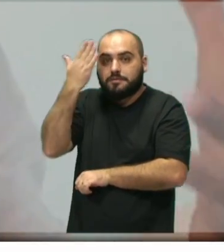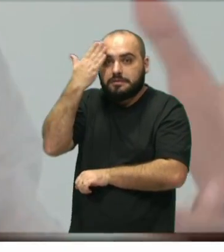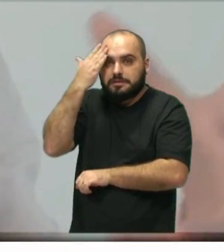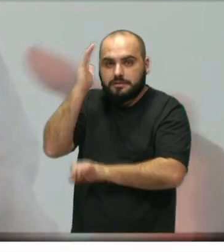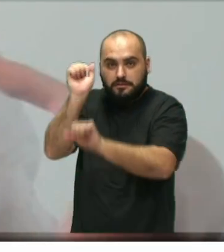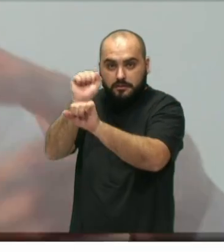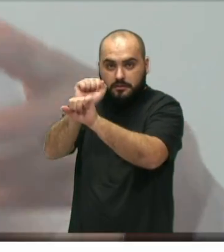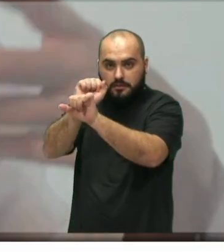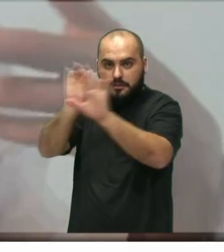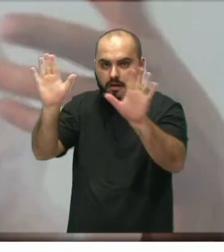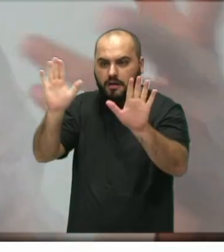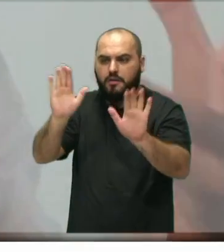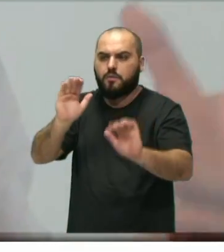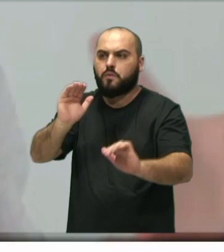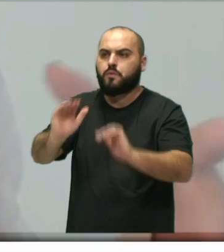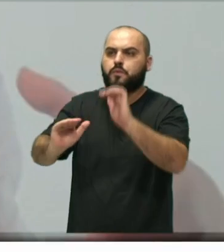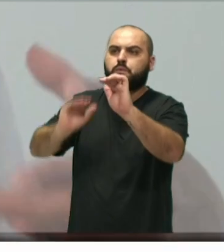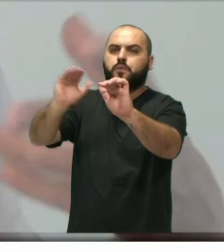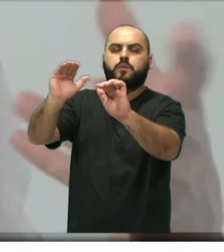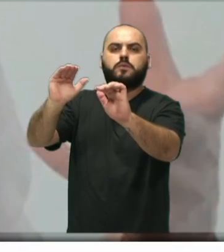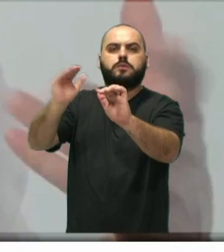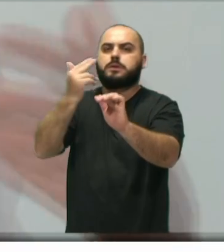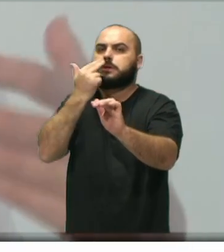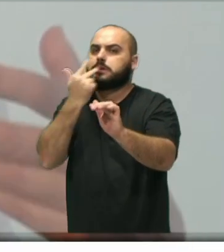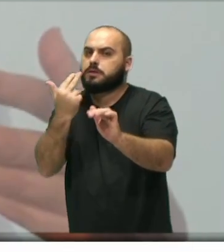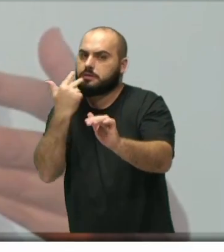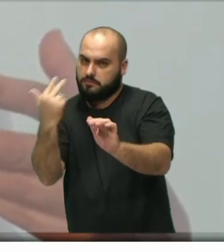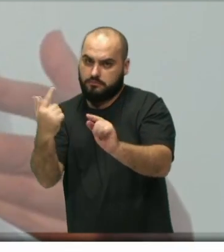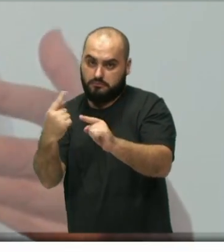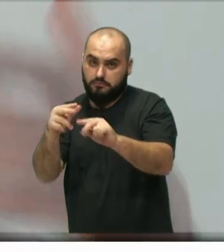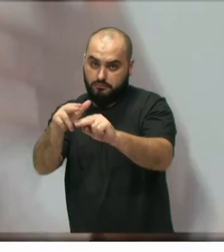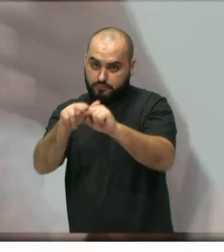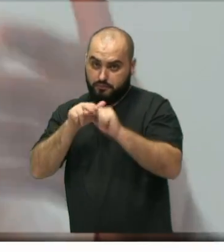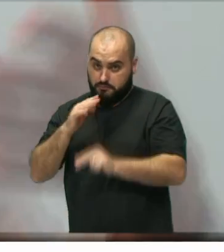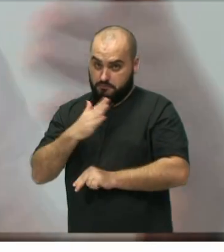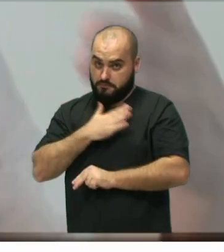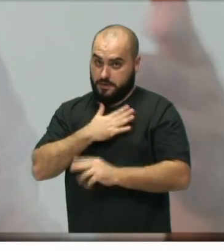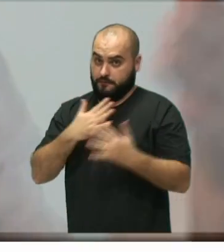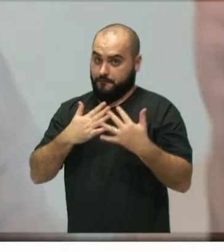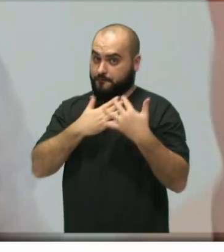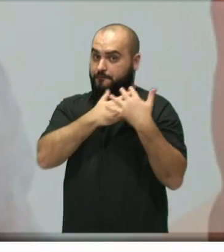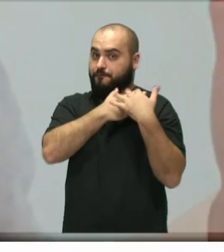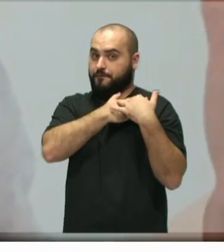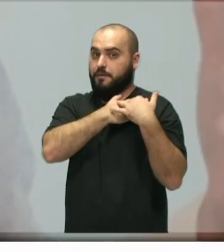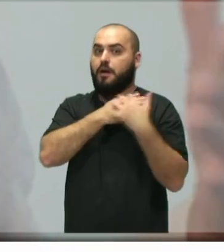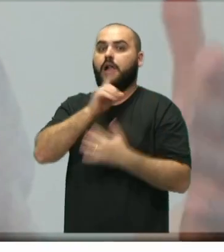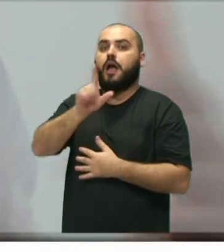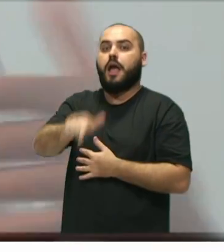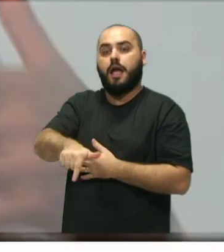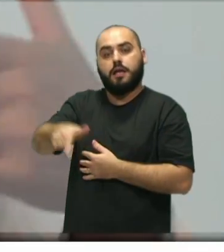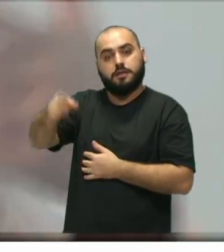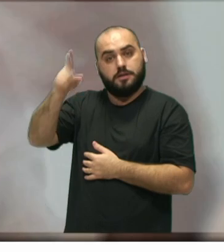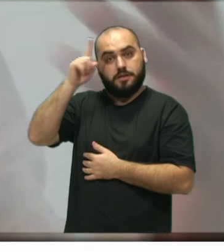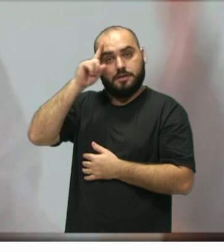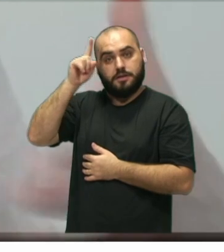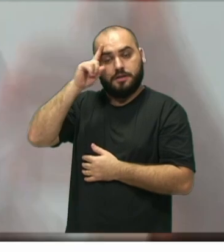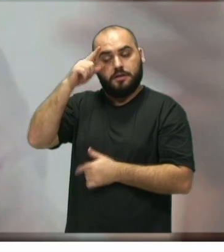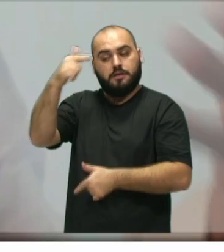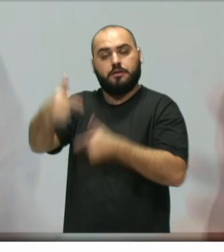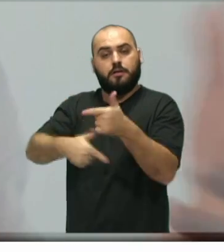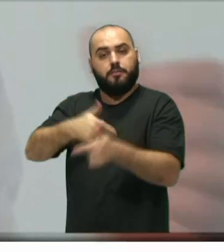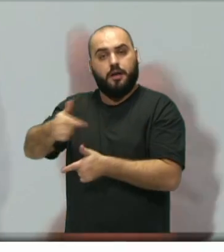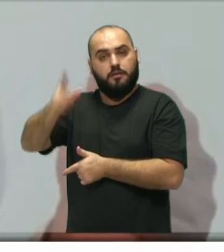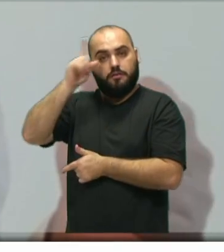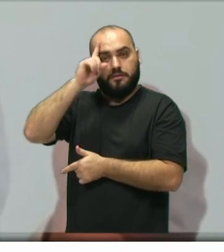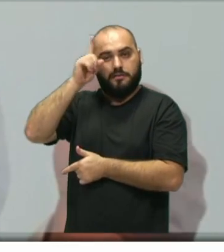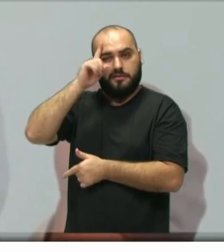né, desenvolvimento de rotinas, que na verdade a minha função é atividades de vida diária. Minha função é